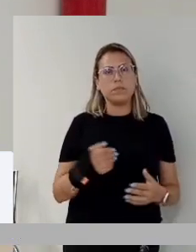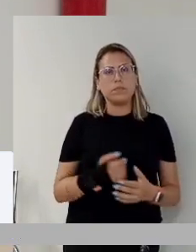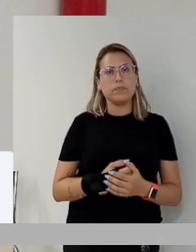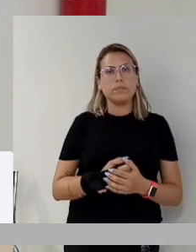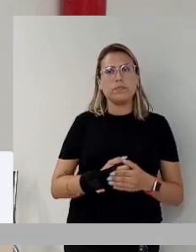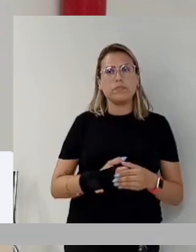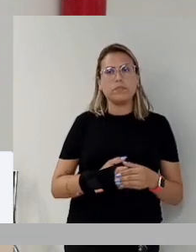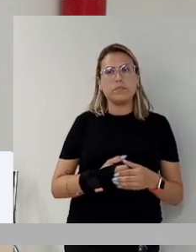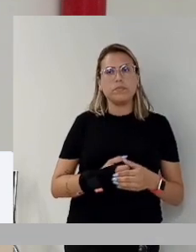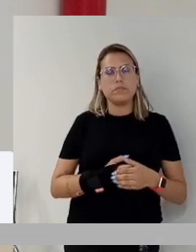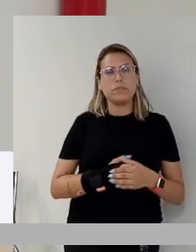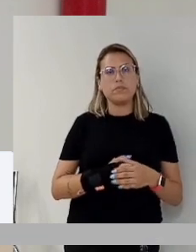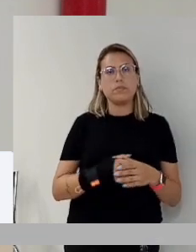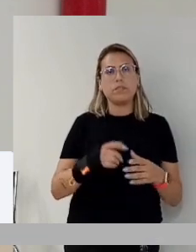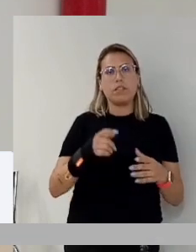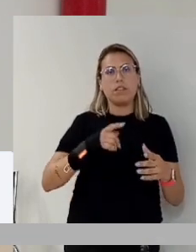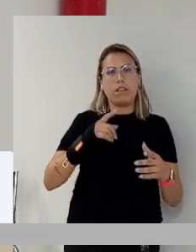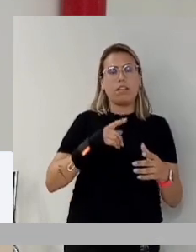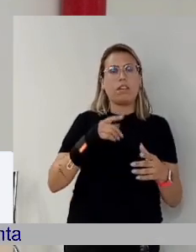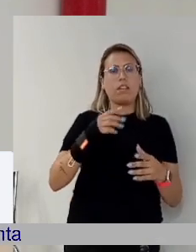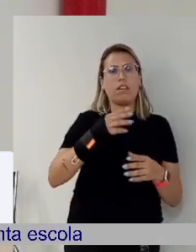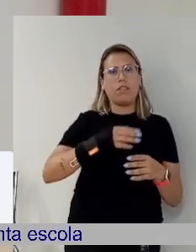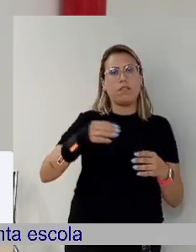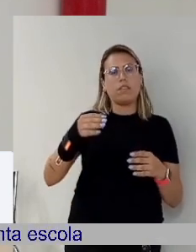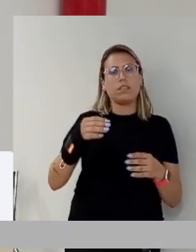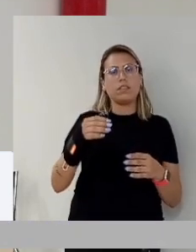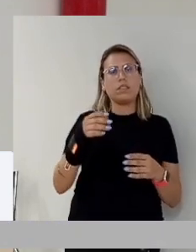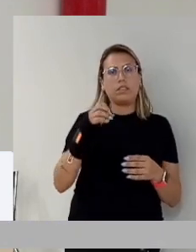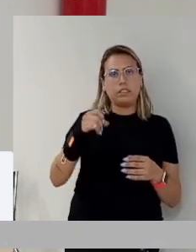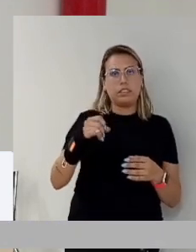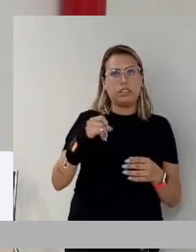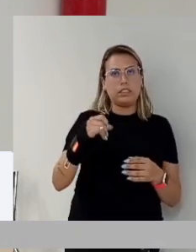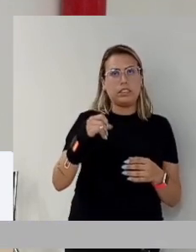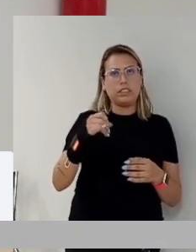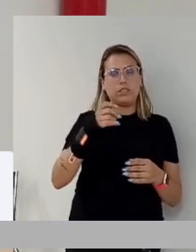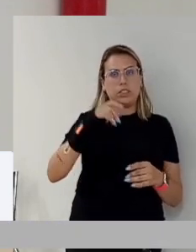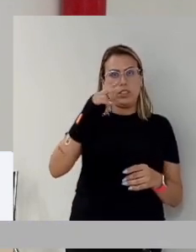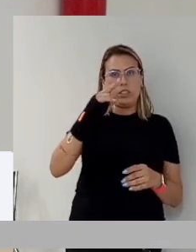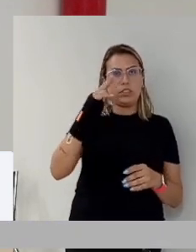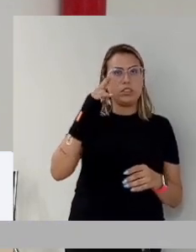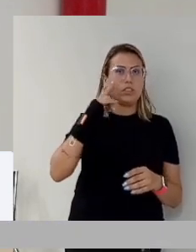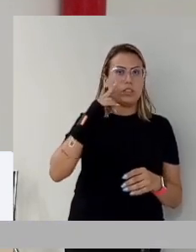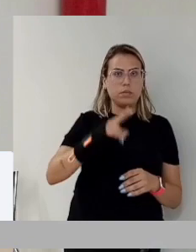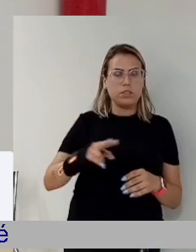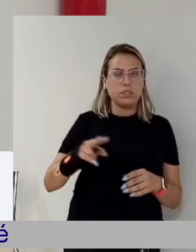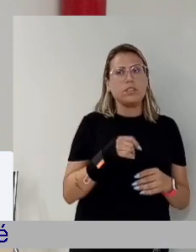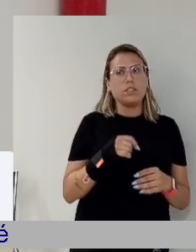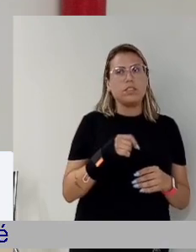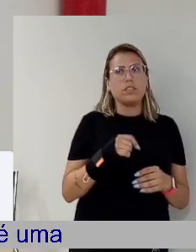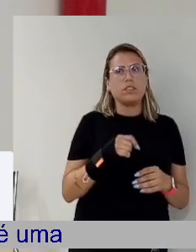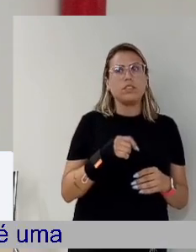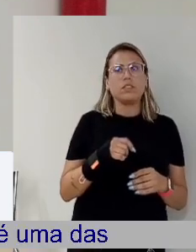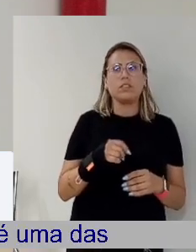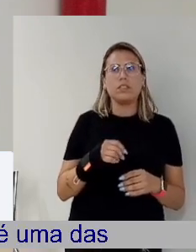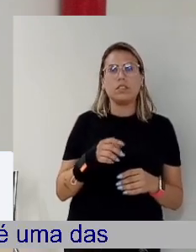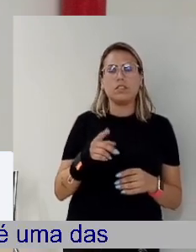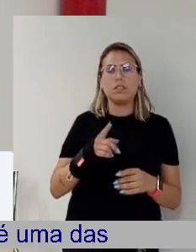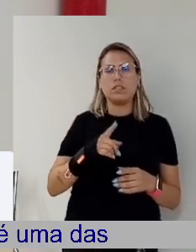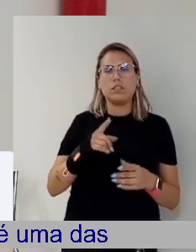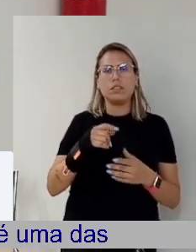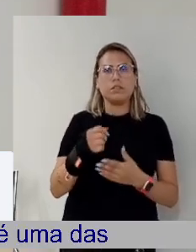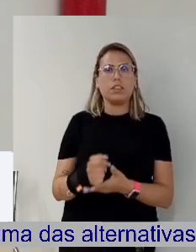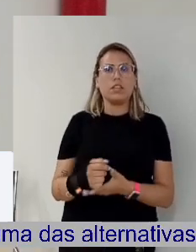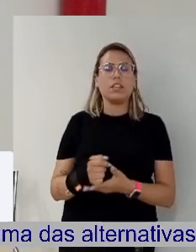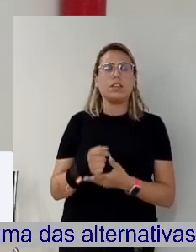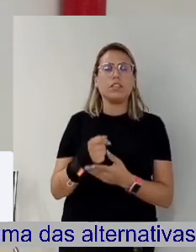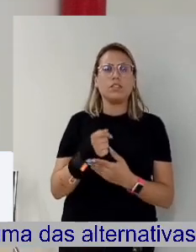a gente tem levado e e o seguinte se você tem observado Vereador inclusive vereador da situação se puder até me ajudar a